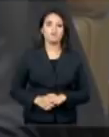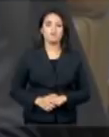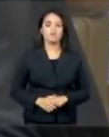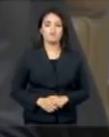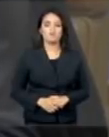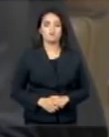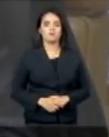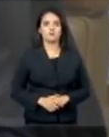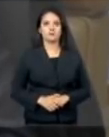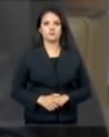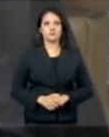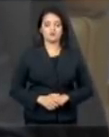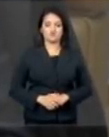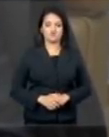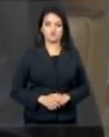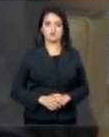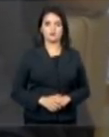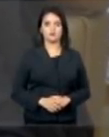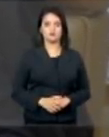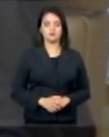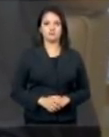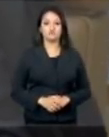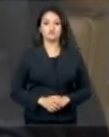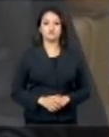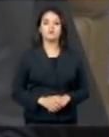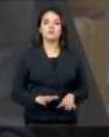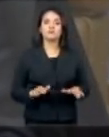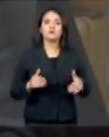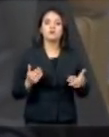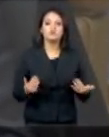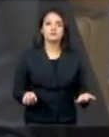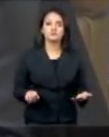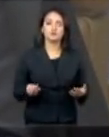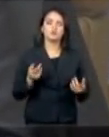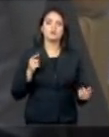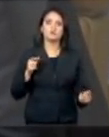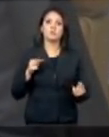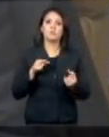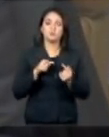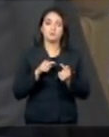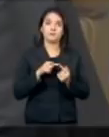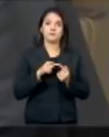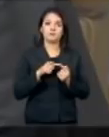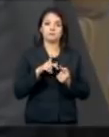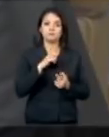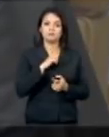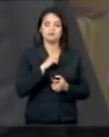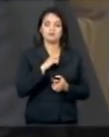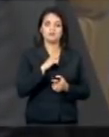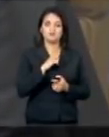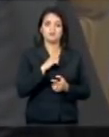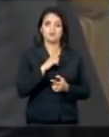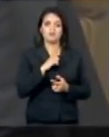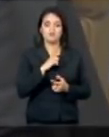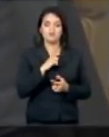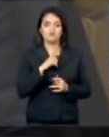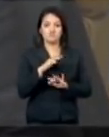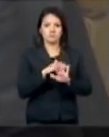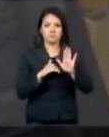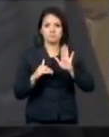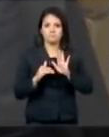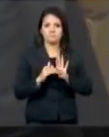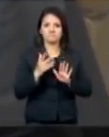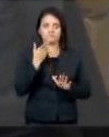a razão subjacente a estas manifestações